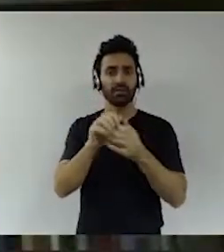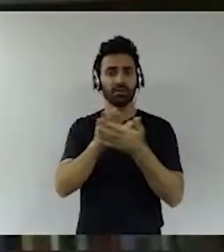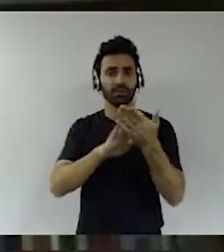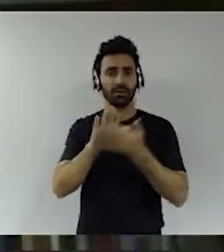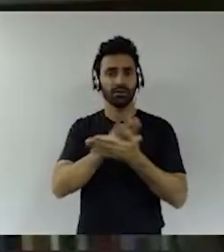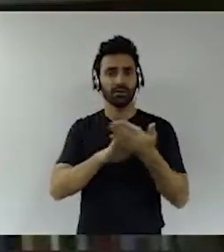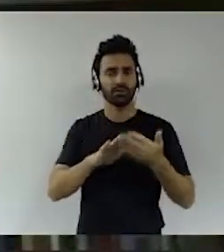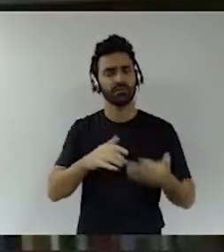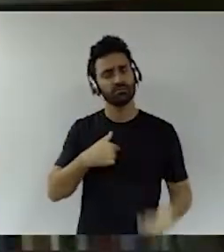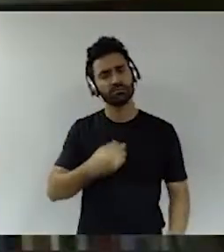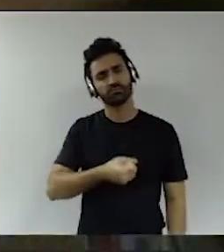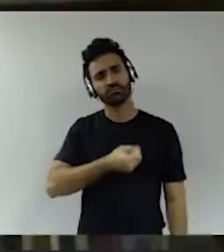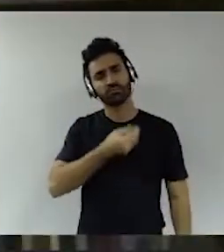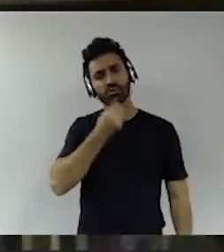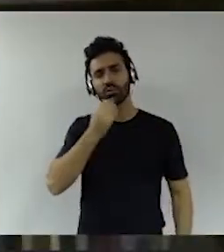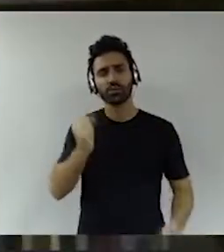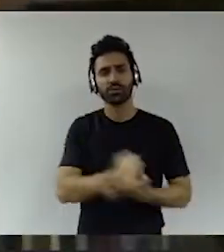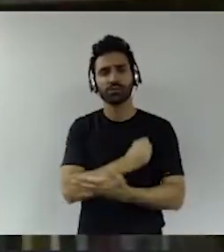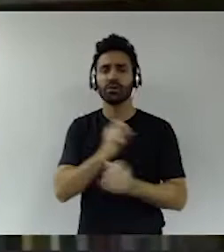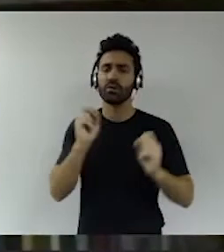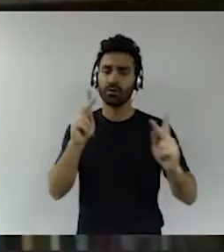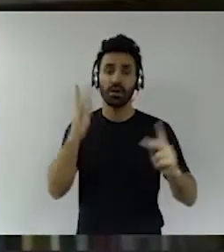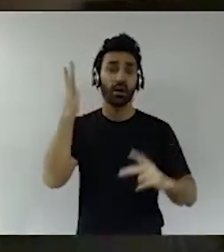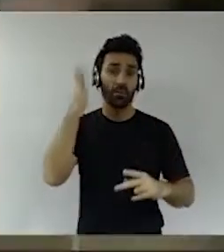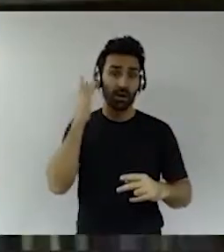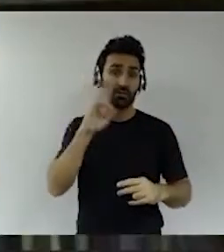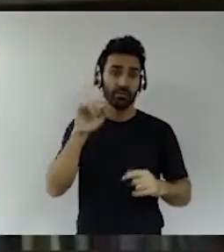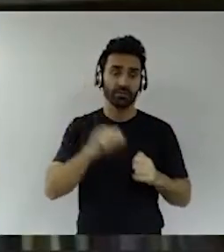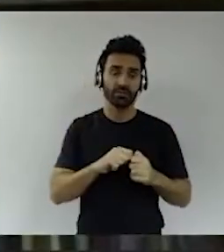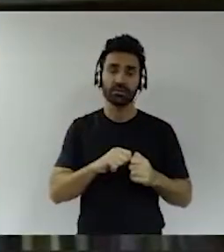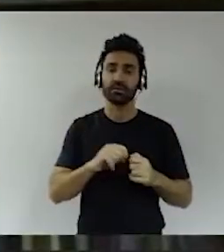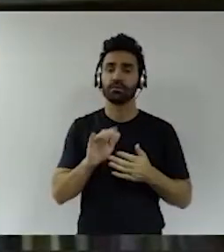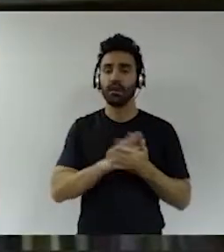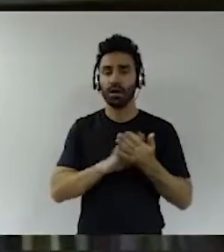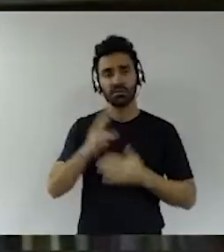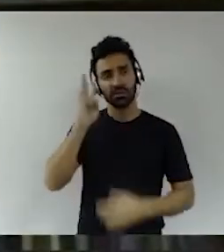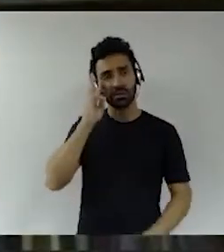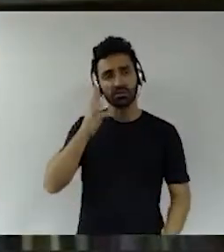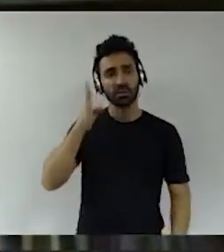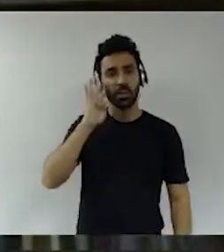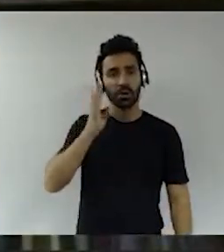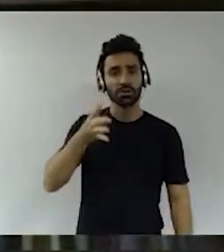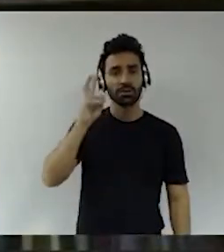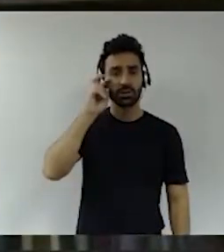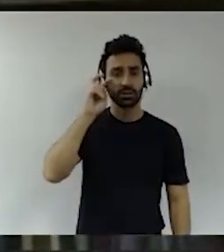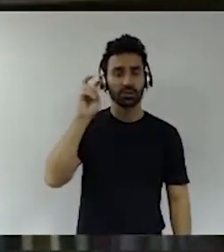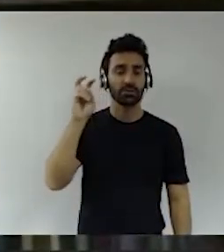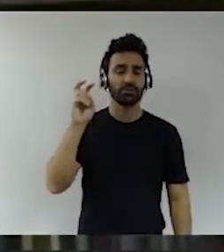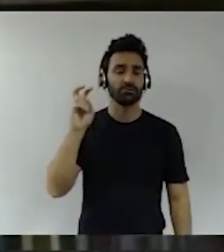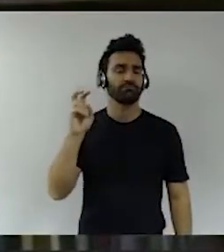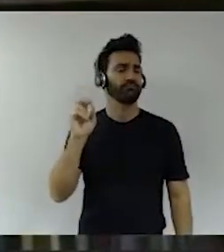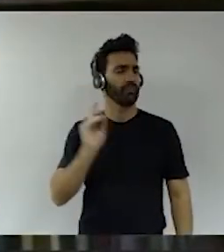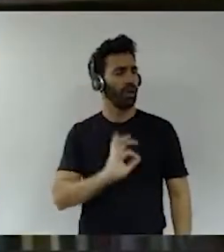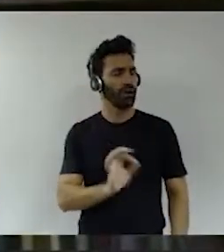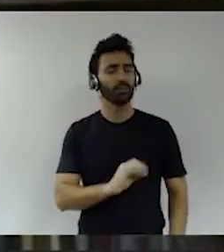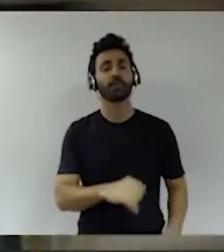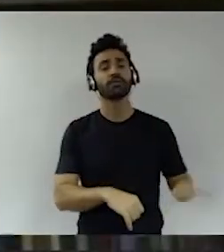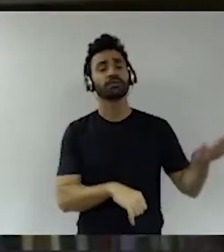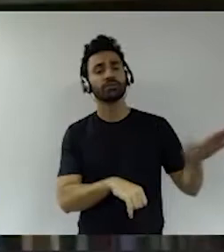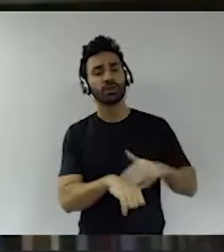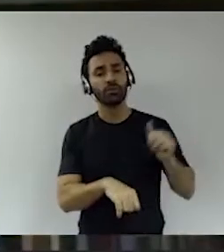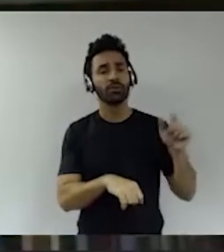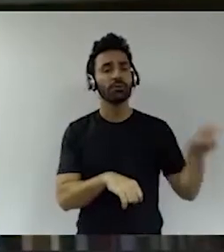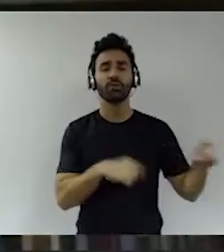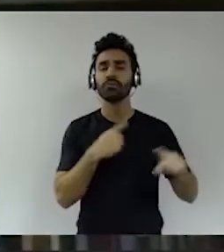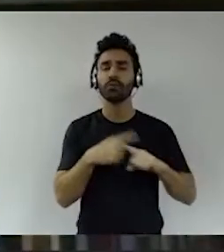poxa, o que houve? Tudo bem, deve ter sido alguma coisa, amanhã eles vão fazer. E nada, deu terça, deu quarta, quinta-feira ele reuniu a meninada e falou, ué,